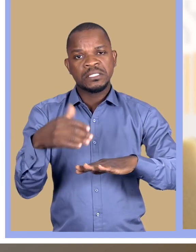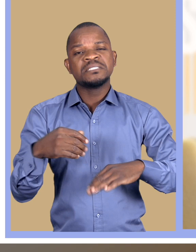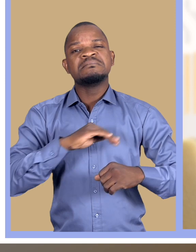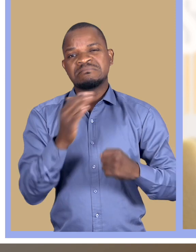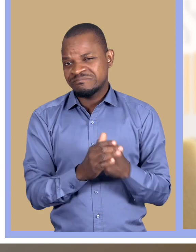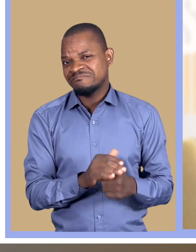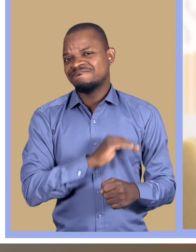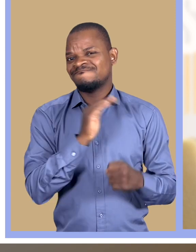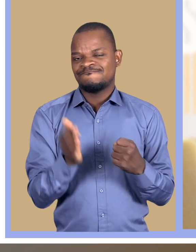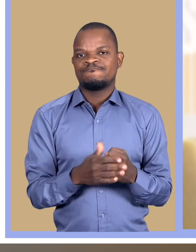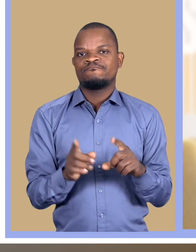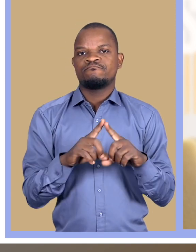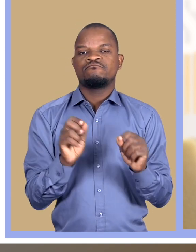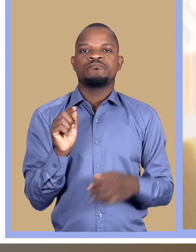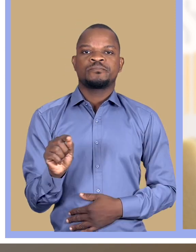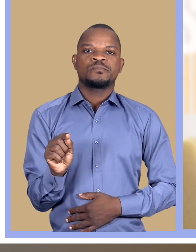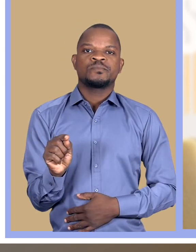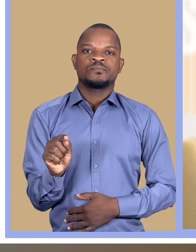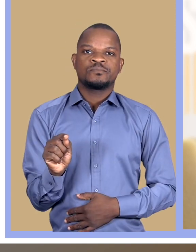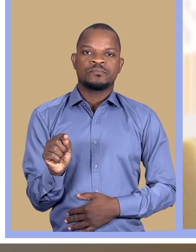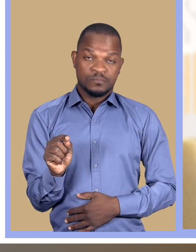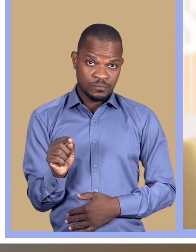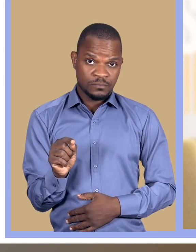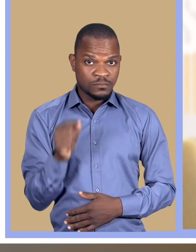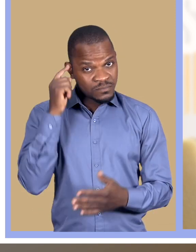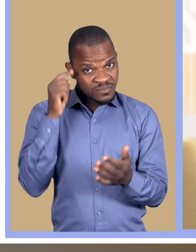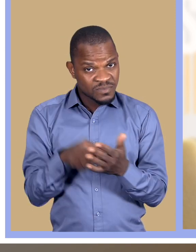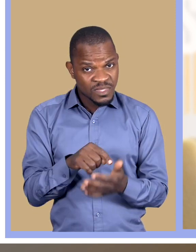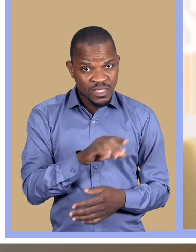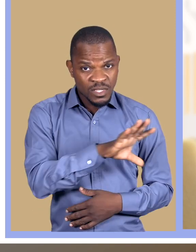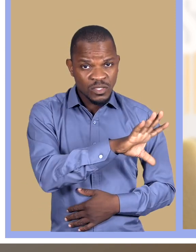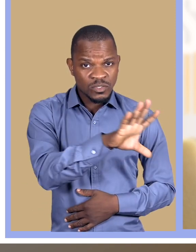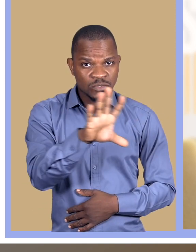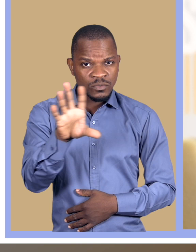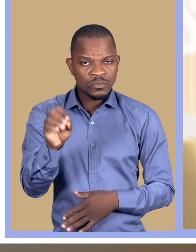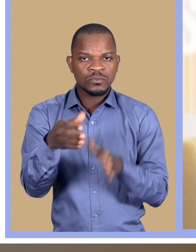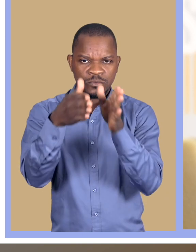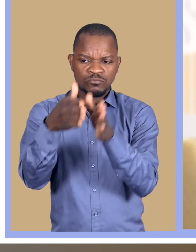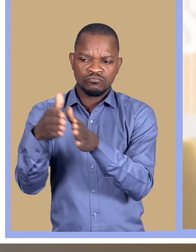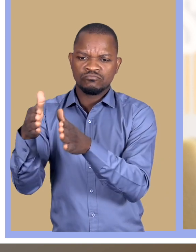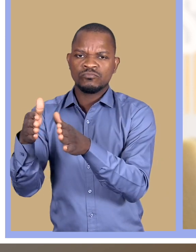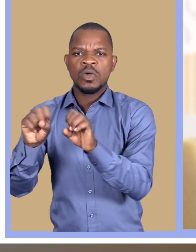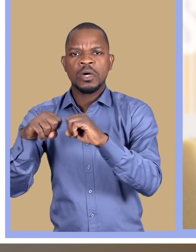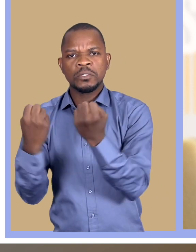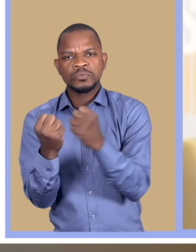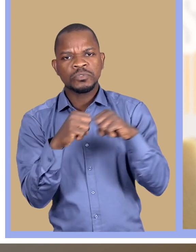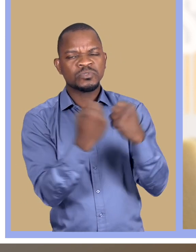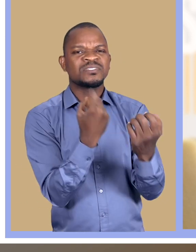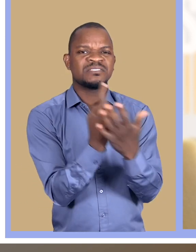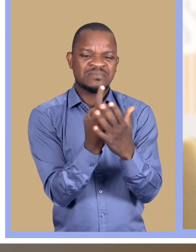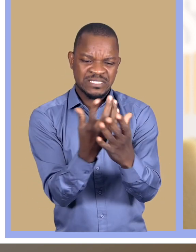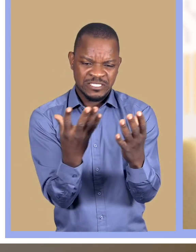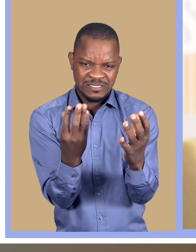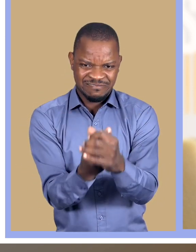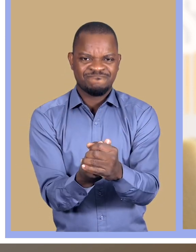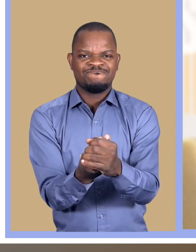isso, quer dizer que todos eles têm de atuar juntos, têm de estar juntos na mesma mesa, sentar e